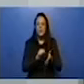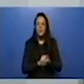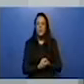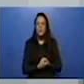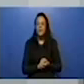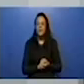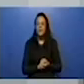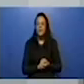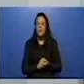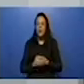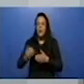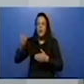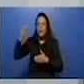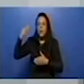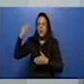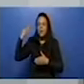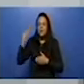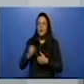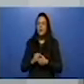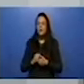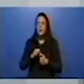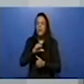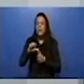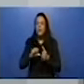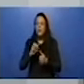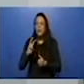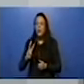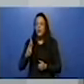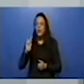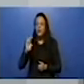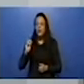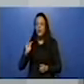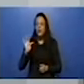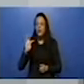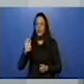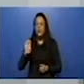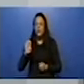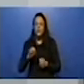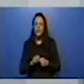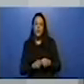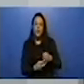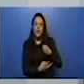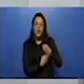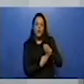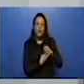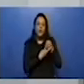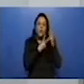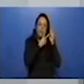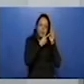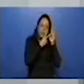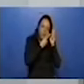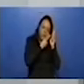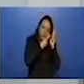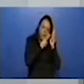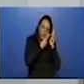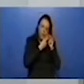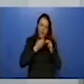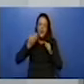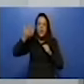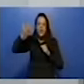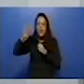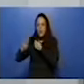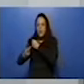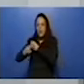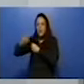escrevi, escreveram. Ficou diferente. Sleep, dormir. No passado, ó, slept.